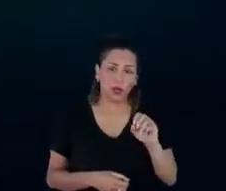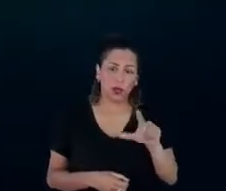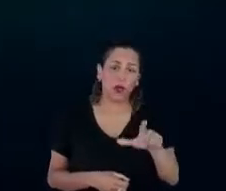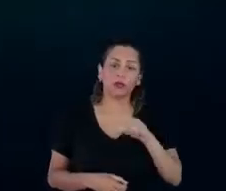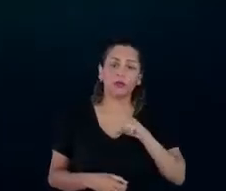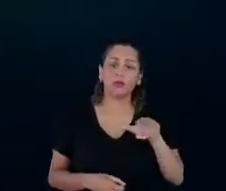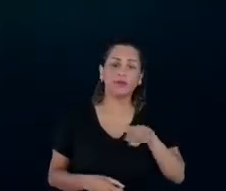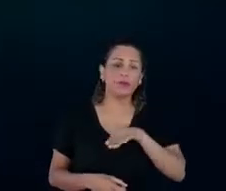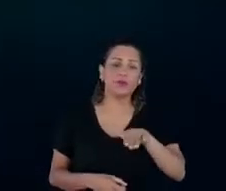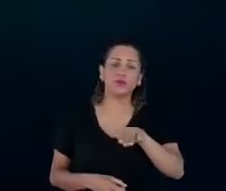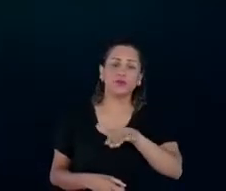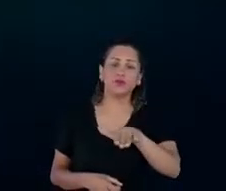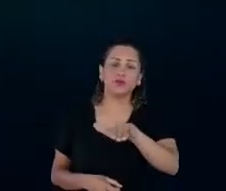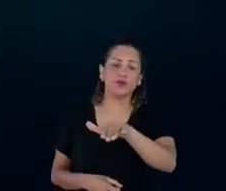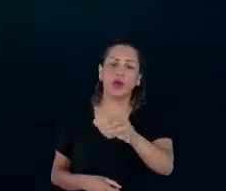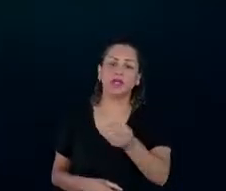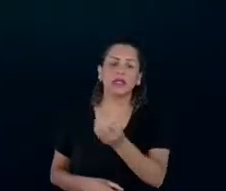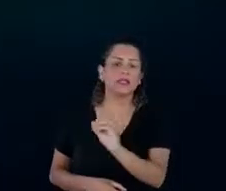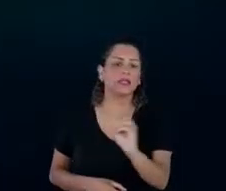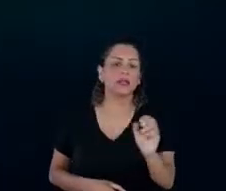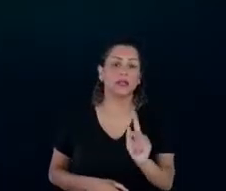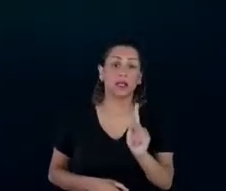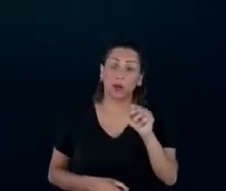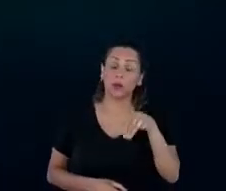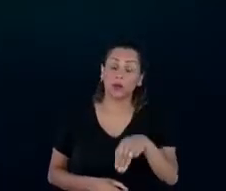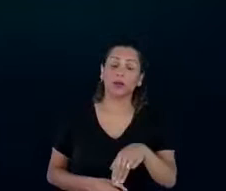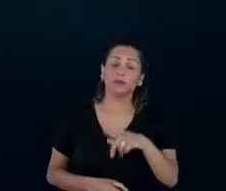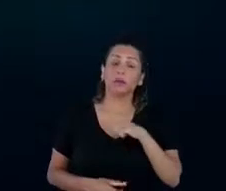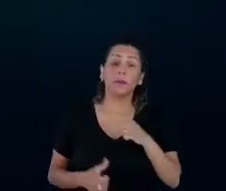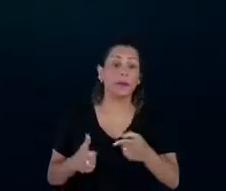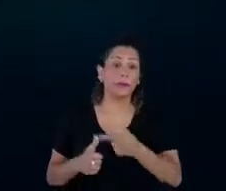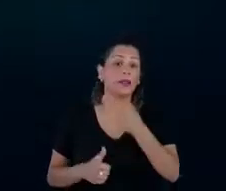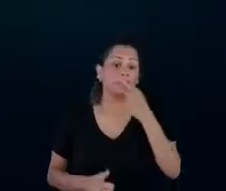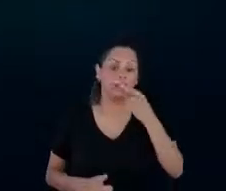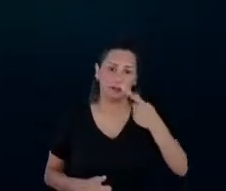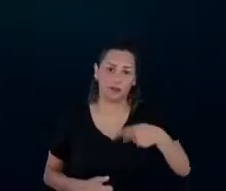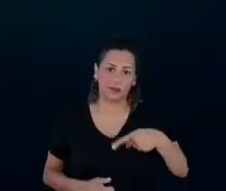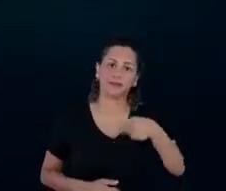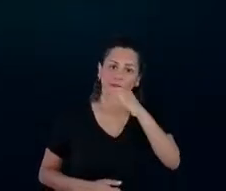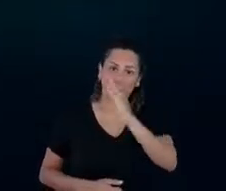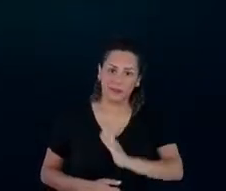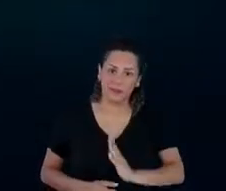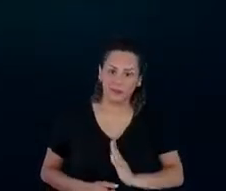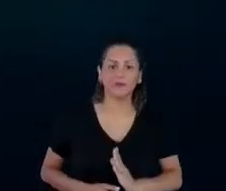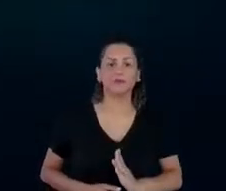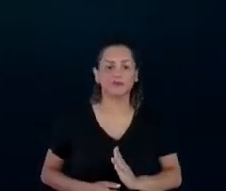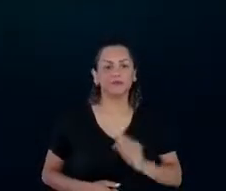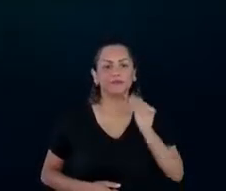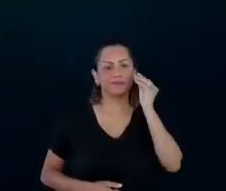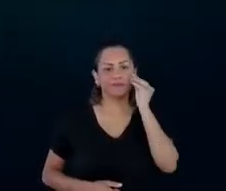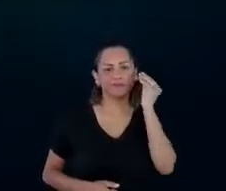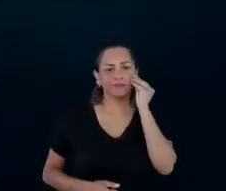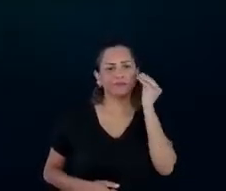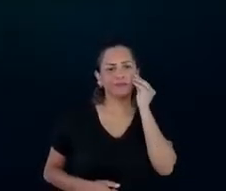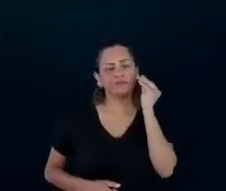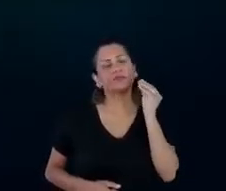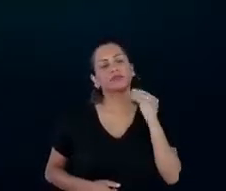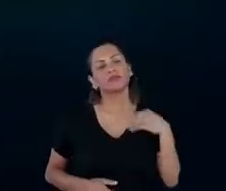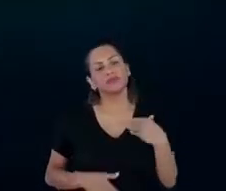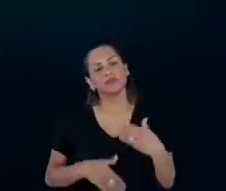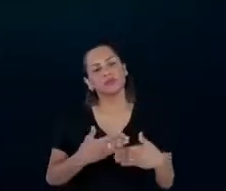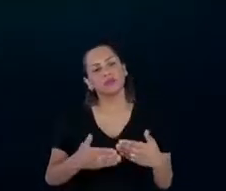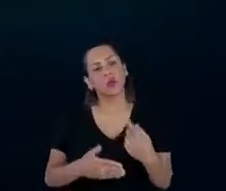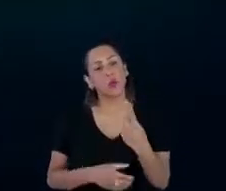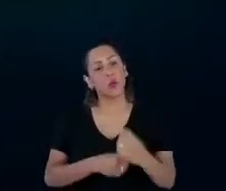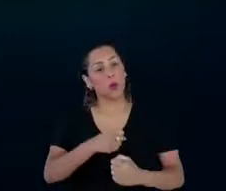Então, foi a primeira vez que a gente montou esse carro, foi no Brasil, e realizamos o teste mais ou menos um ano aqui, né?